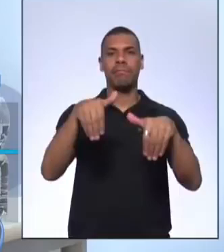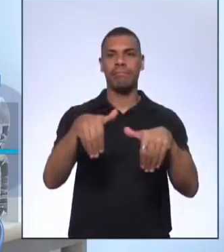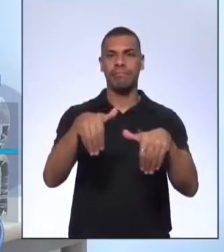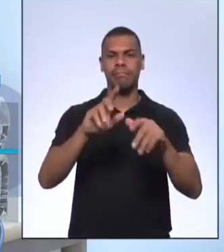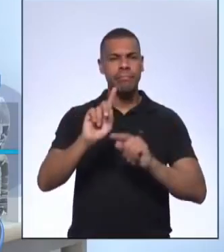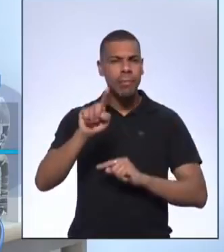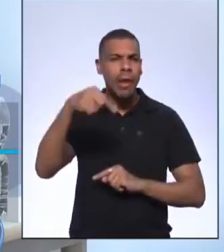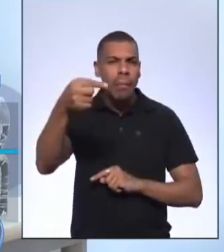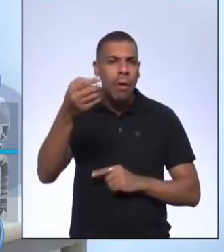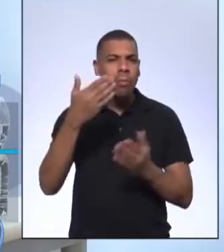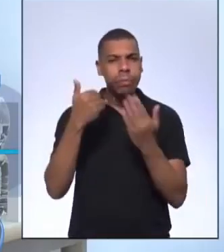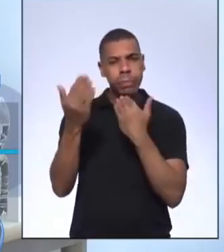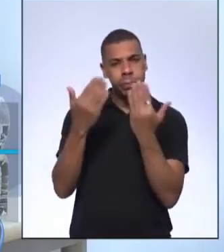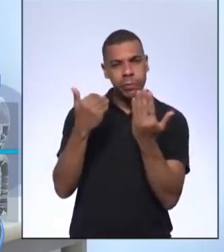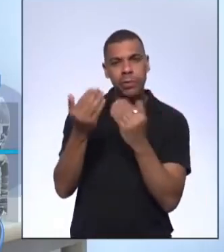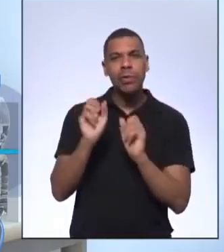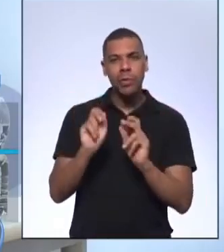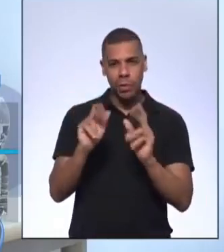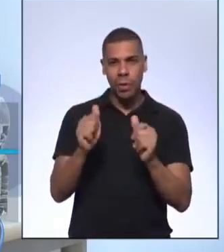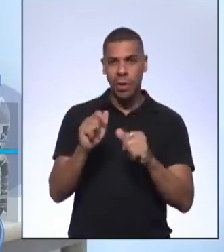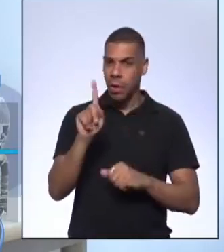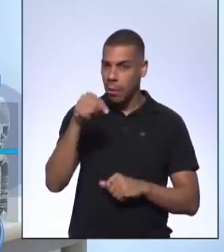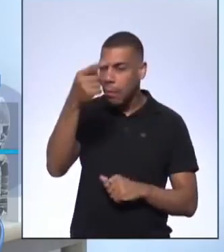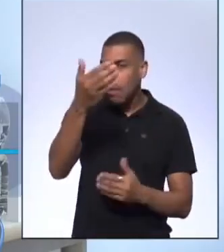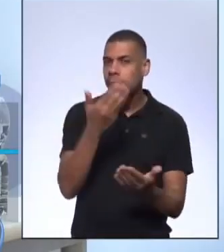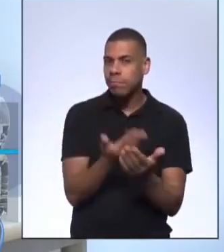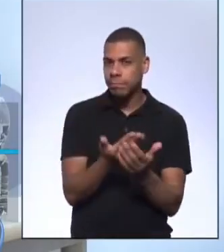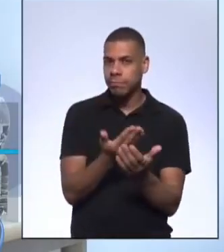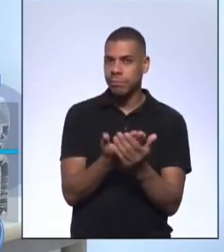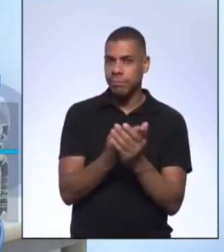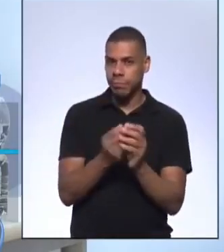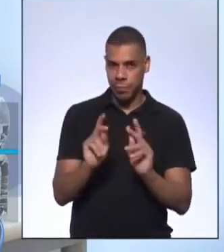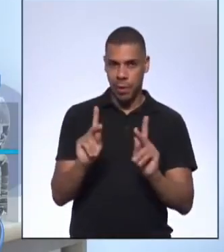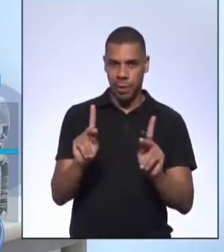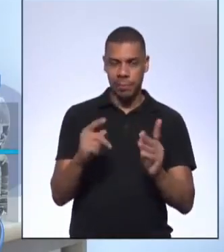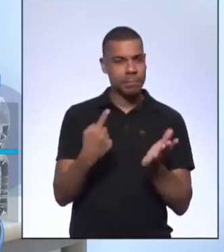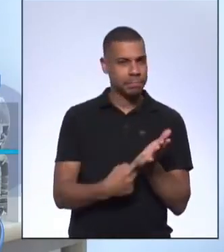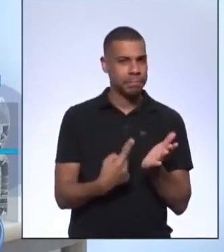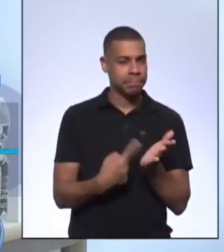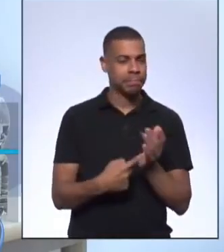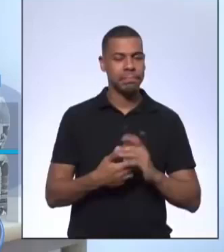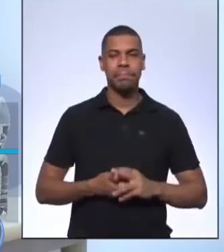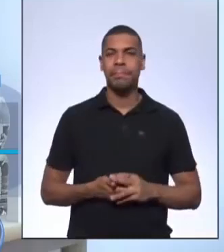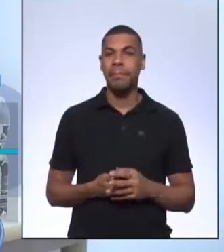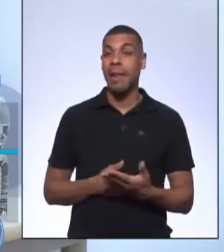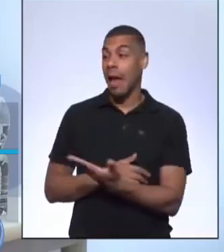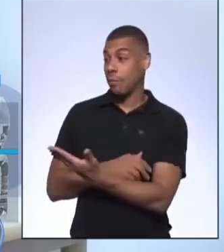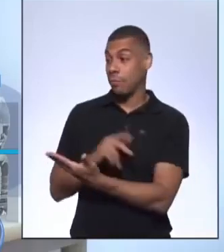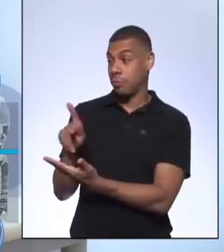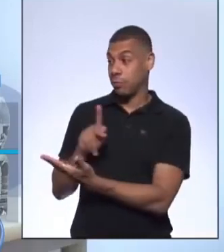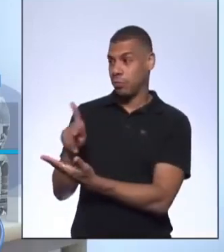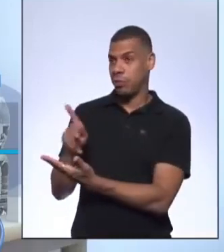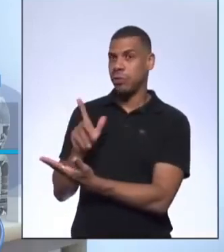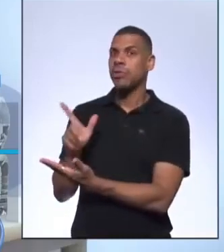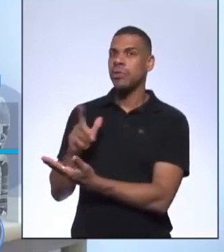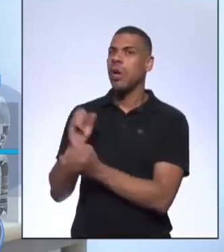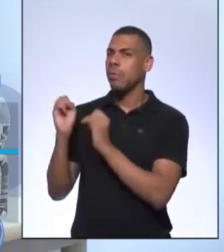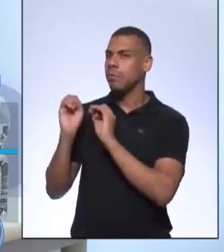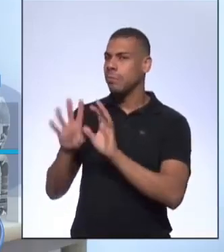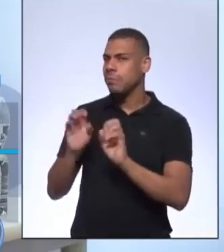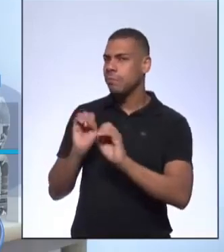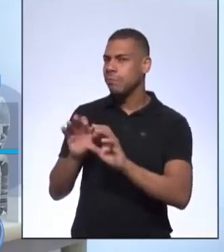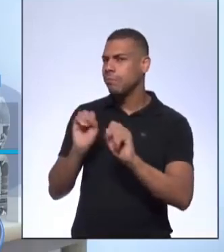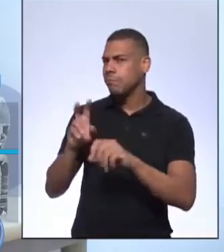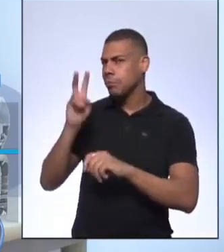e depois a gente pode voltar a conversar nas aulas de retomada sobre isso. Então, como a professora Milene já muito bem lembrou